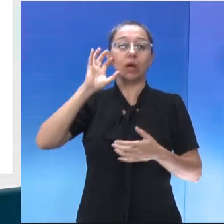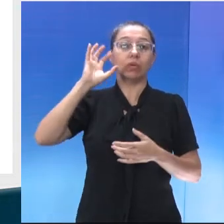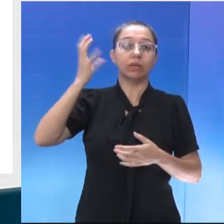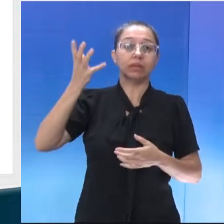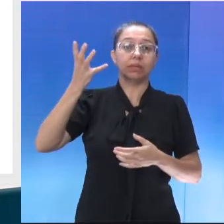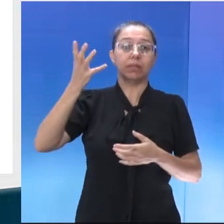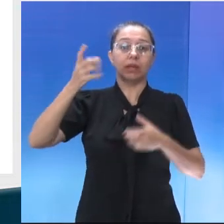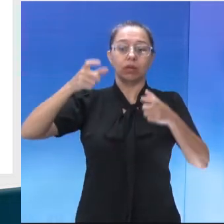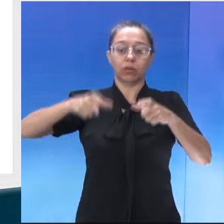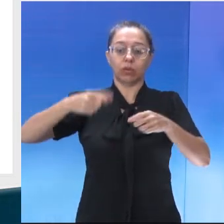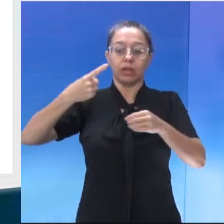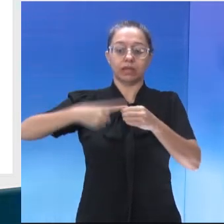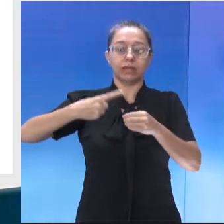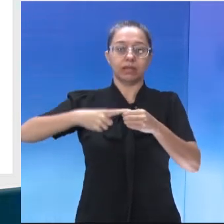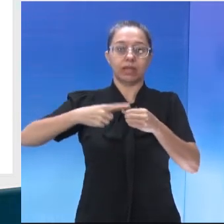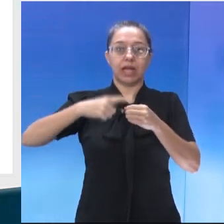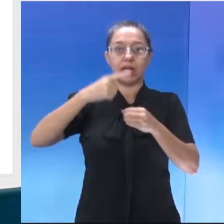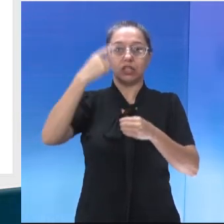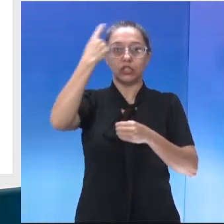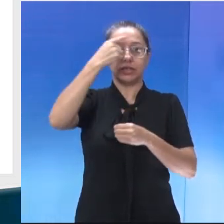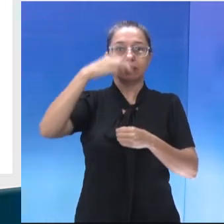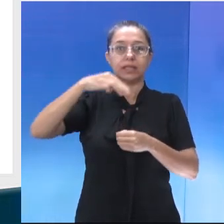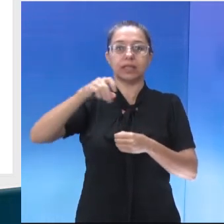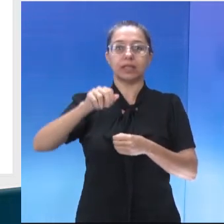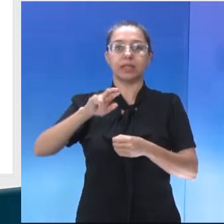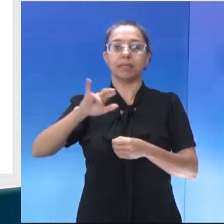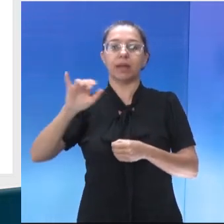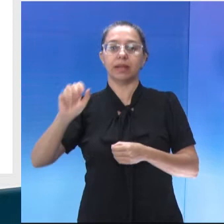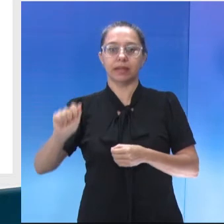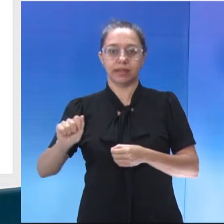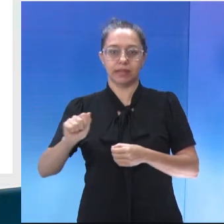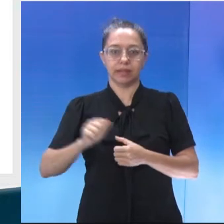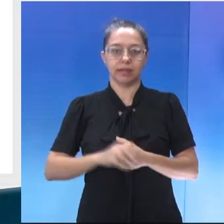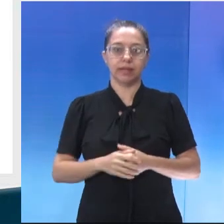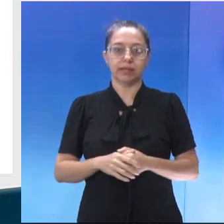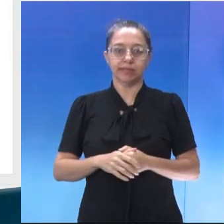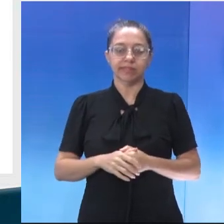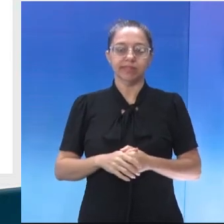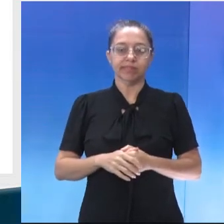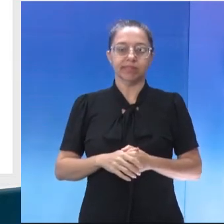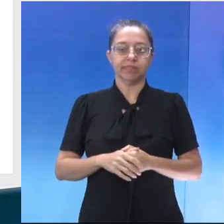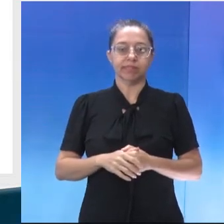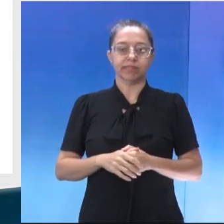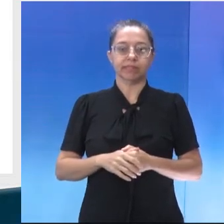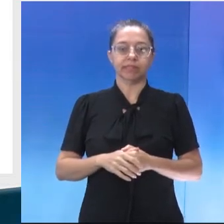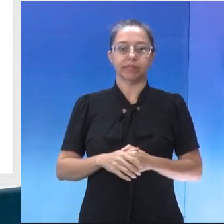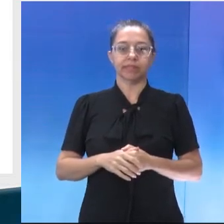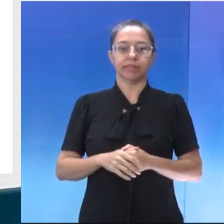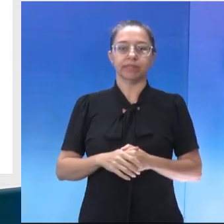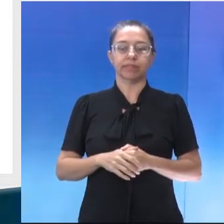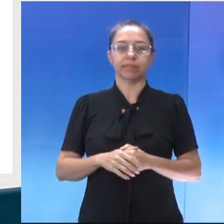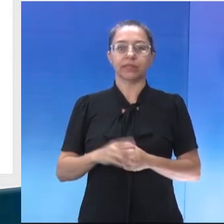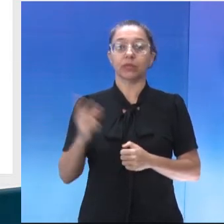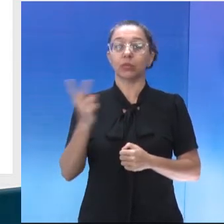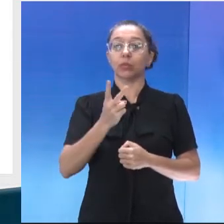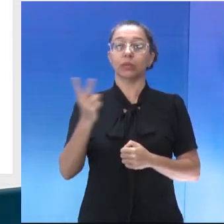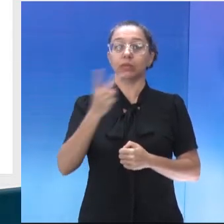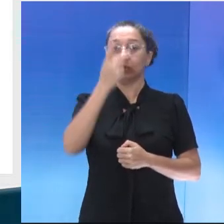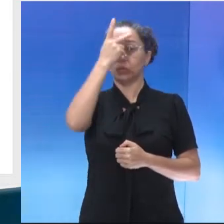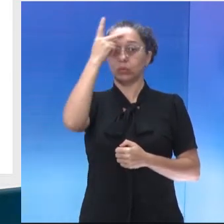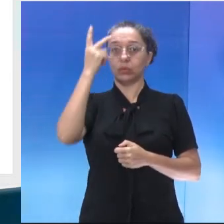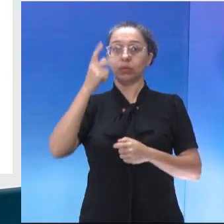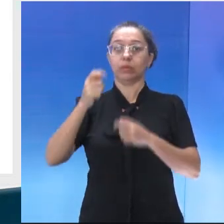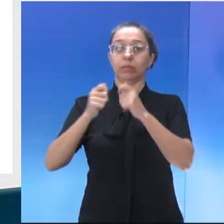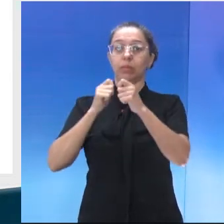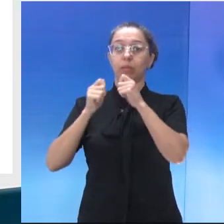lugar qualquer, né, gente? Enquanto isso, em Santa Maria, o que nós temos aí? duas pessoas que fazem parte da imprensa, né?